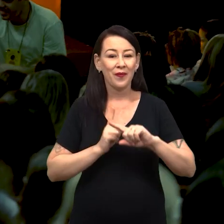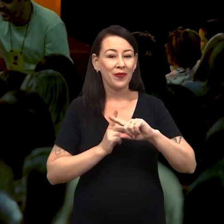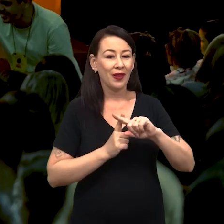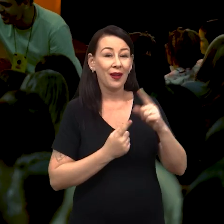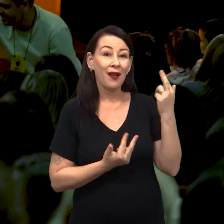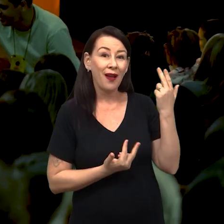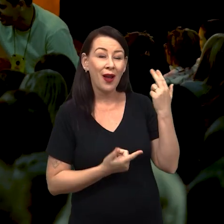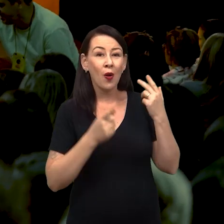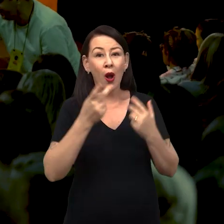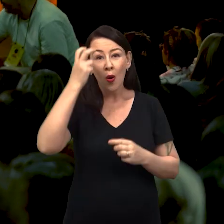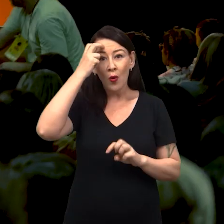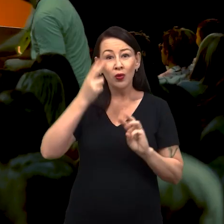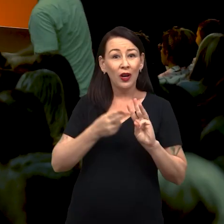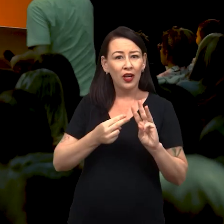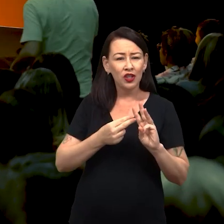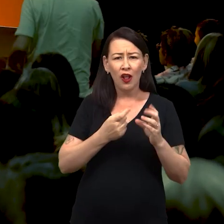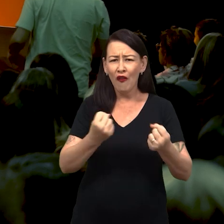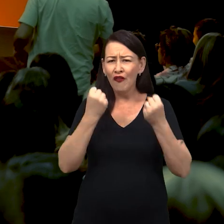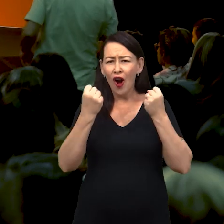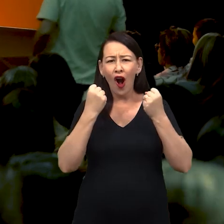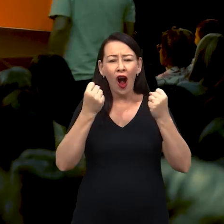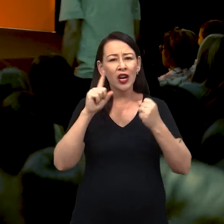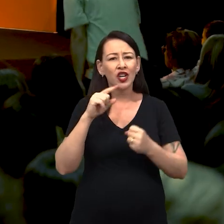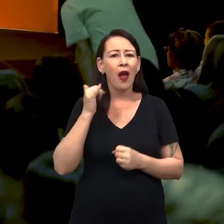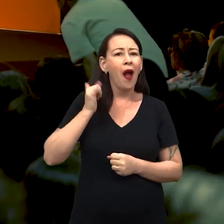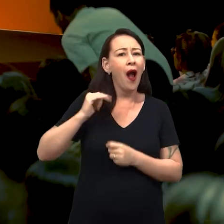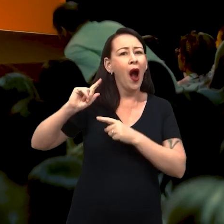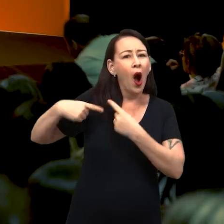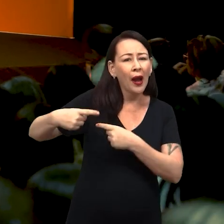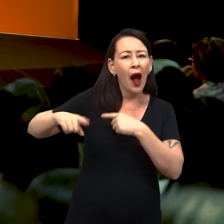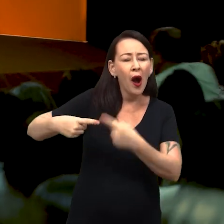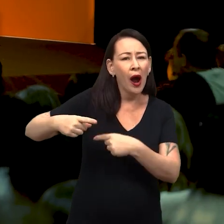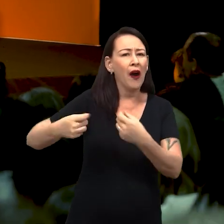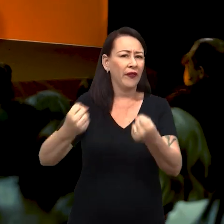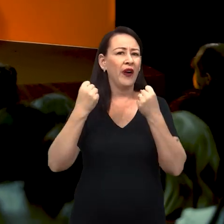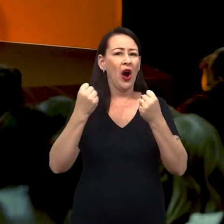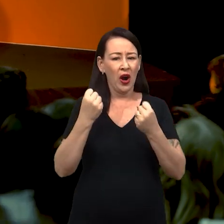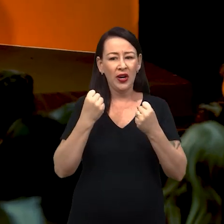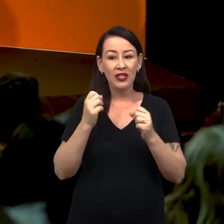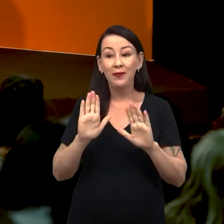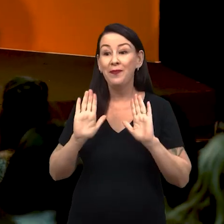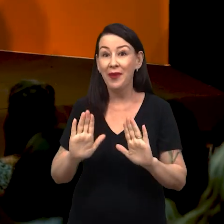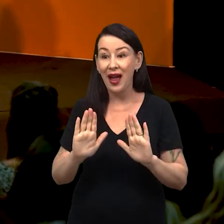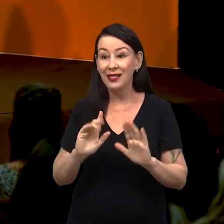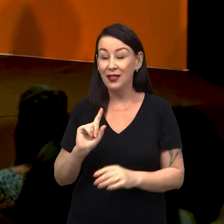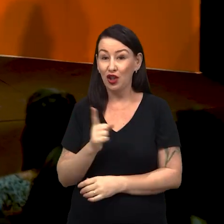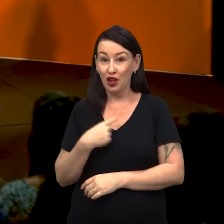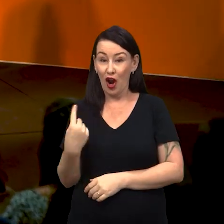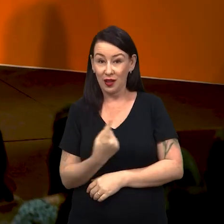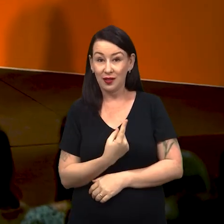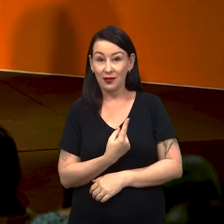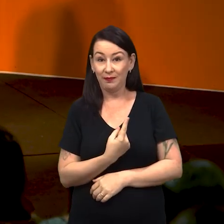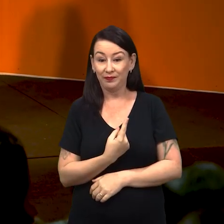indígena também tem força porque houve resistência. Mas a gente